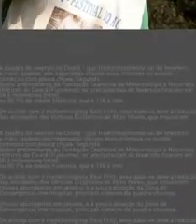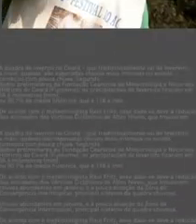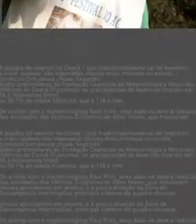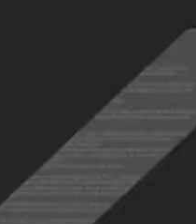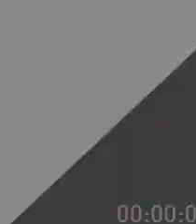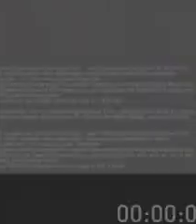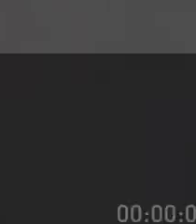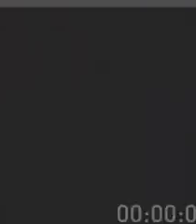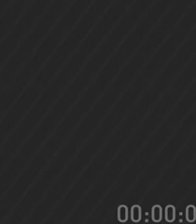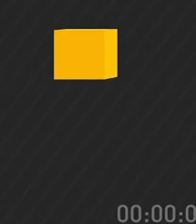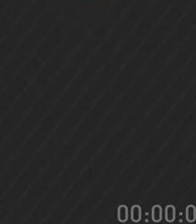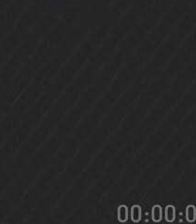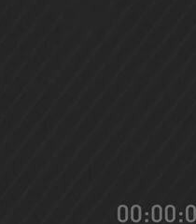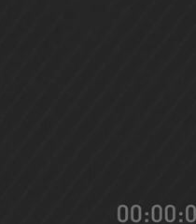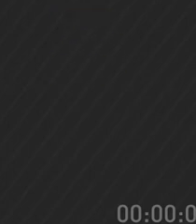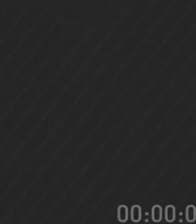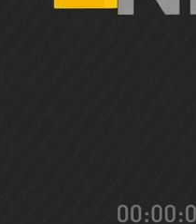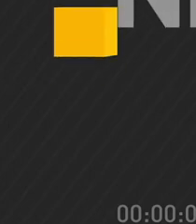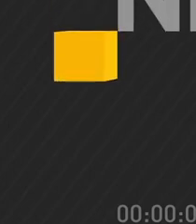ae